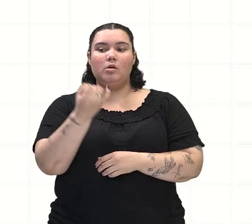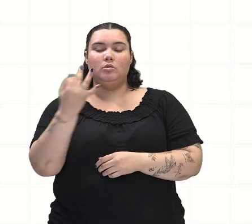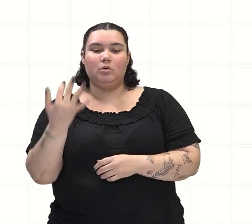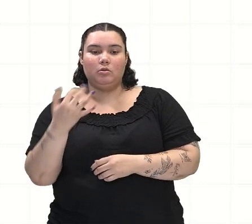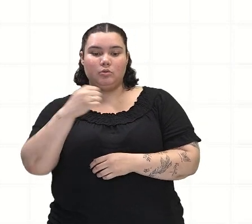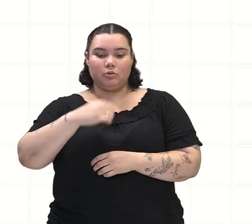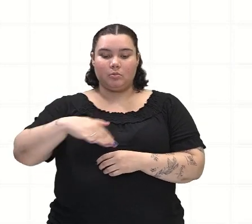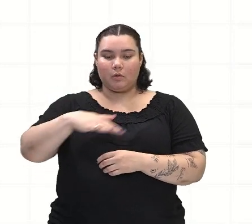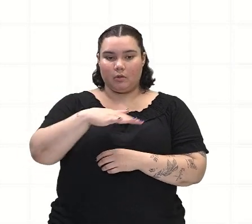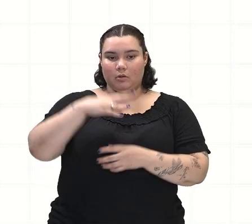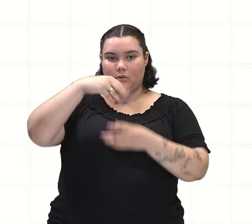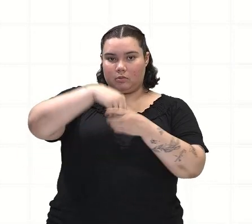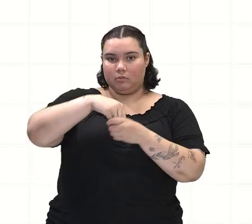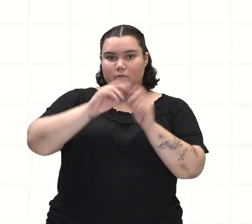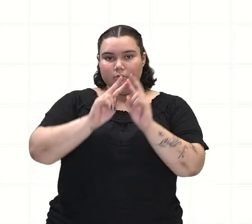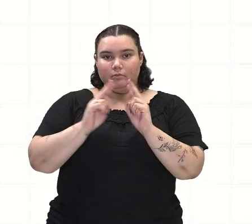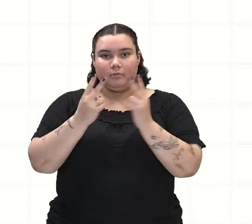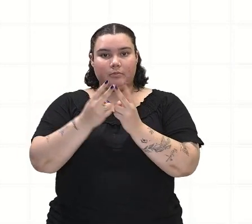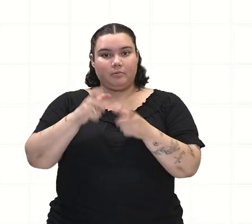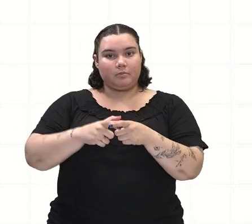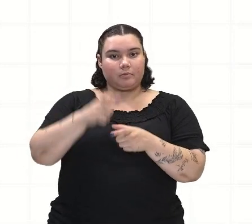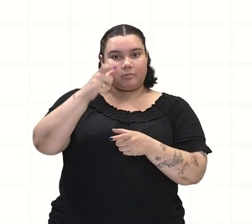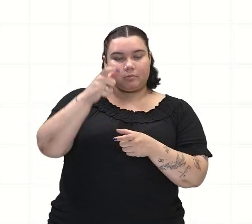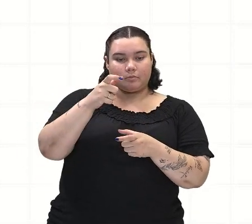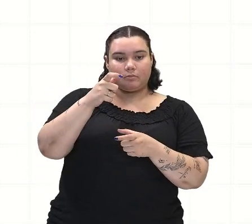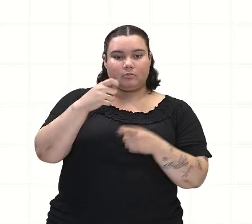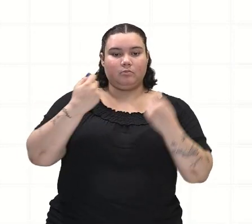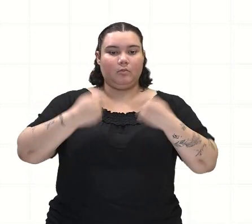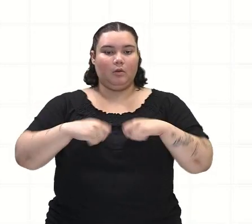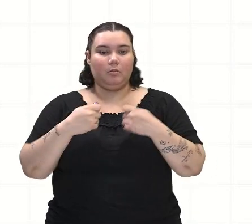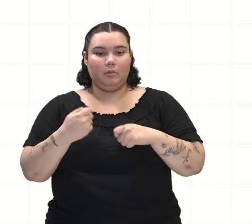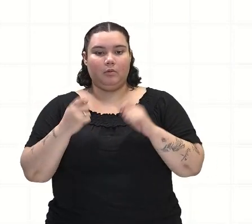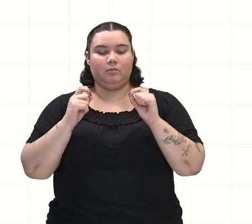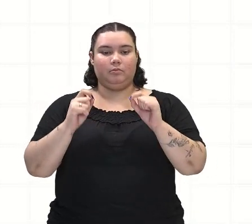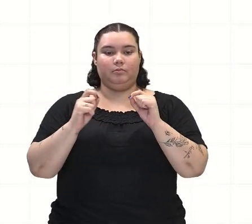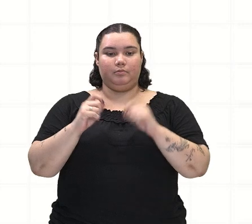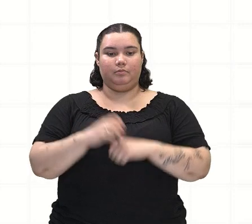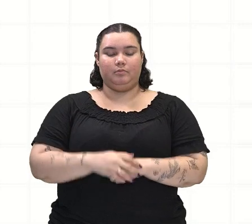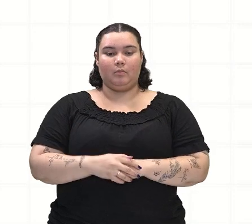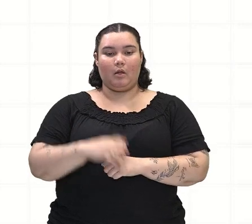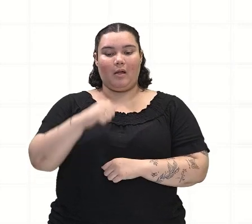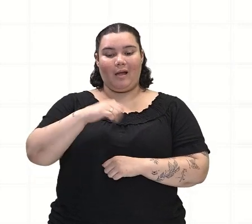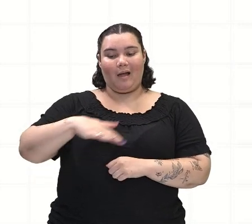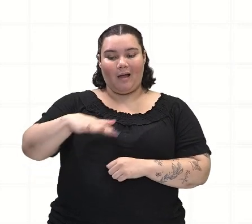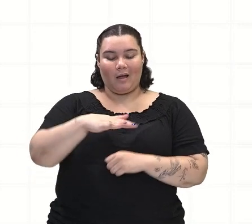espaço eu tenho dentro desse cilindro? Eu preciso multiplicar a área da